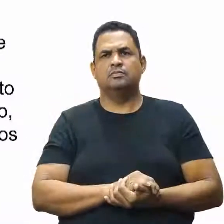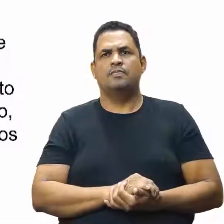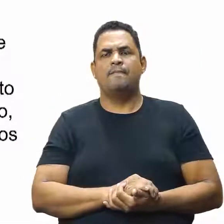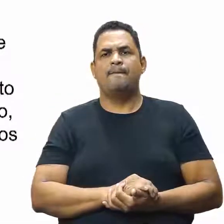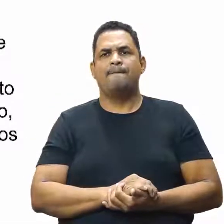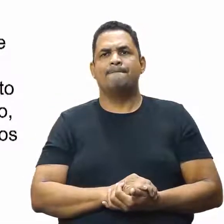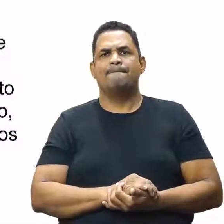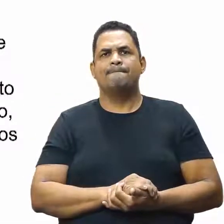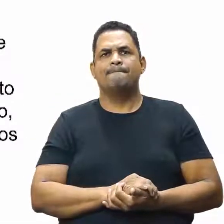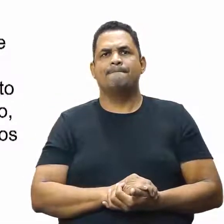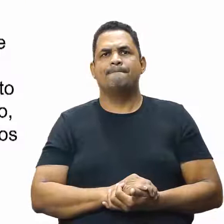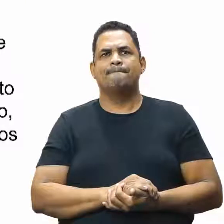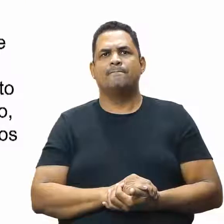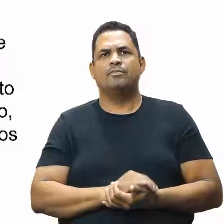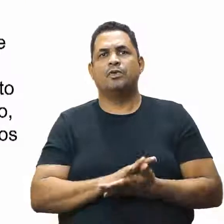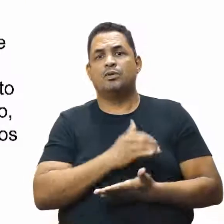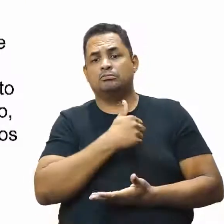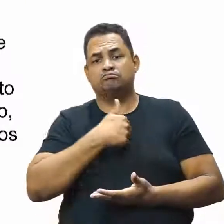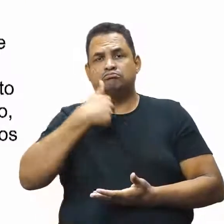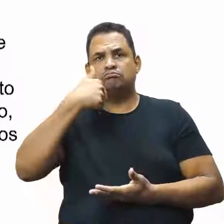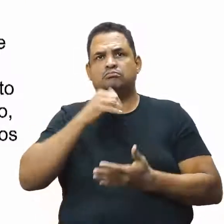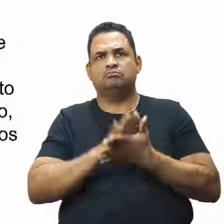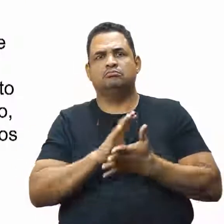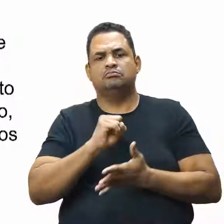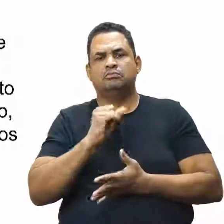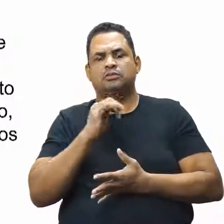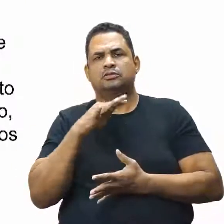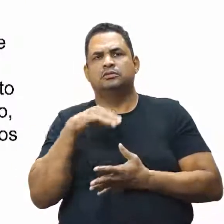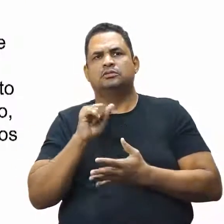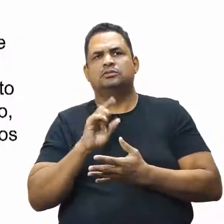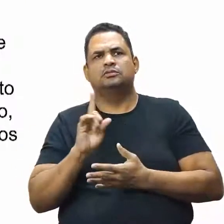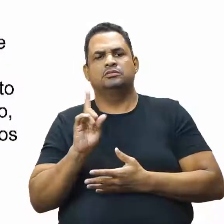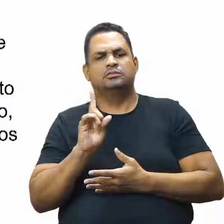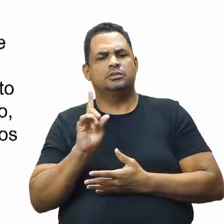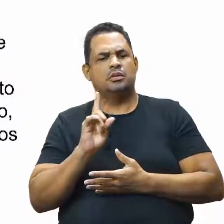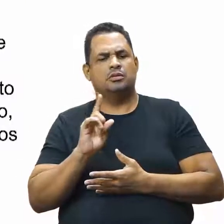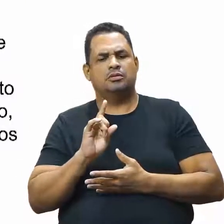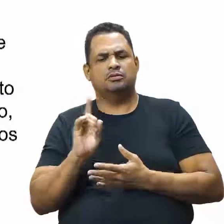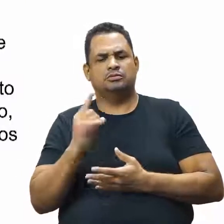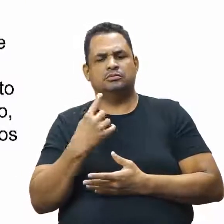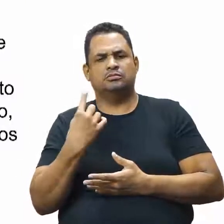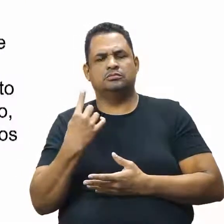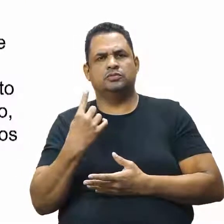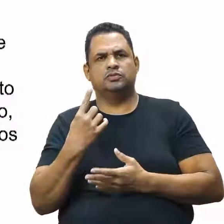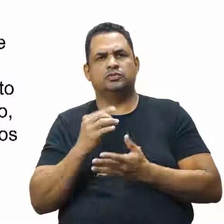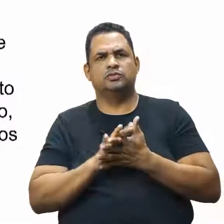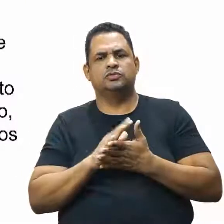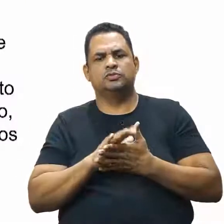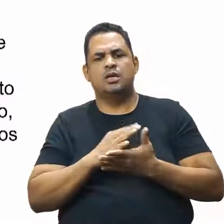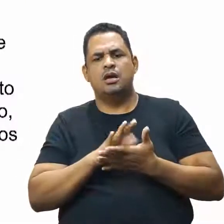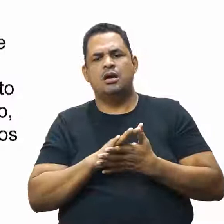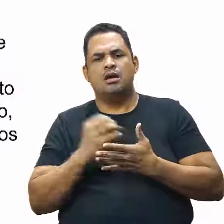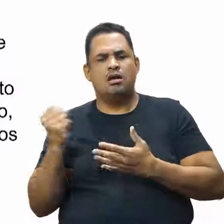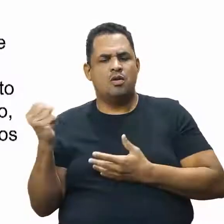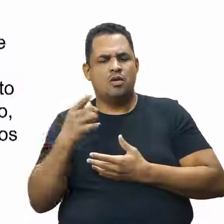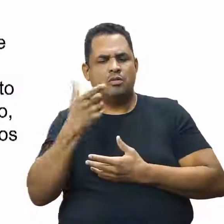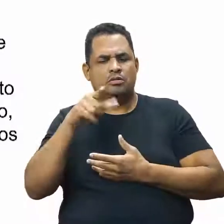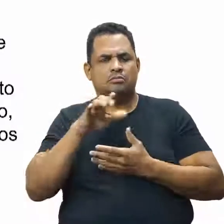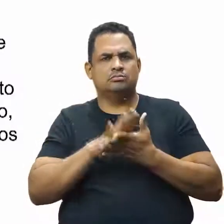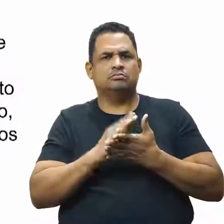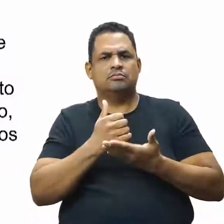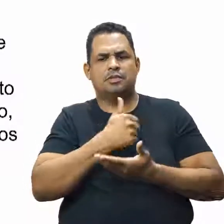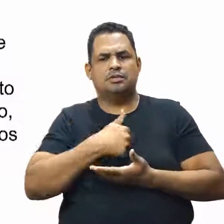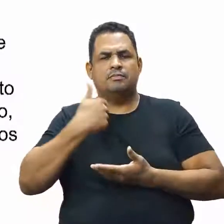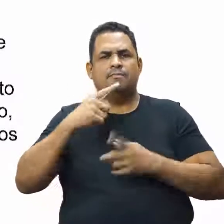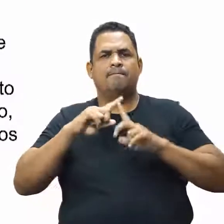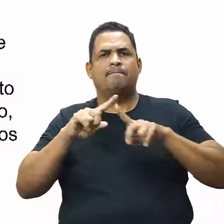cultivares. Então, os benefícios dos SAFs não é somente, né, para restaurar, beneficiar, mas